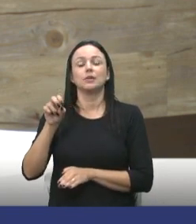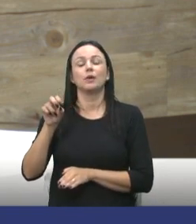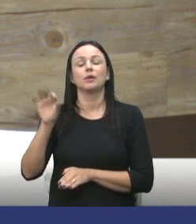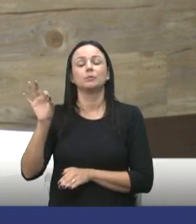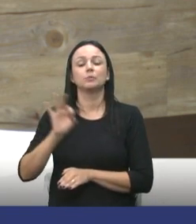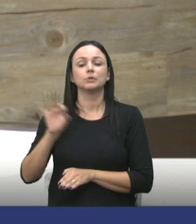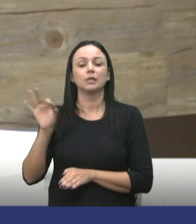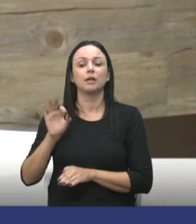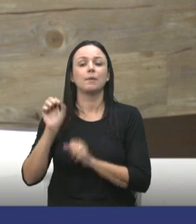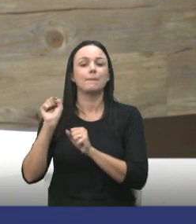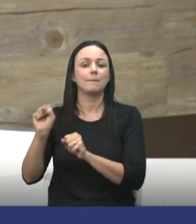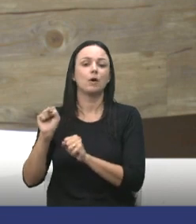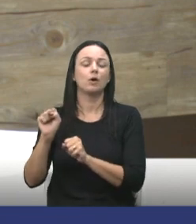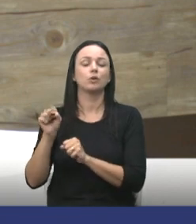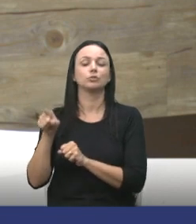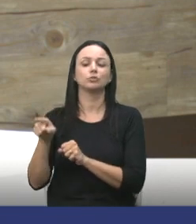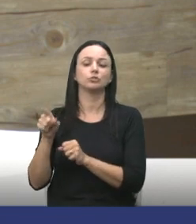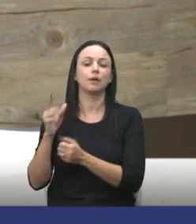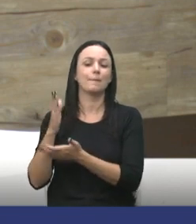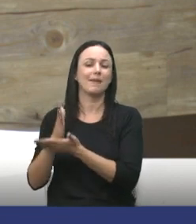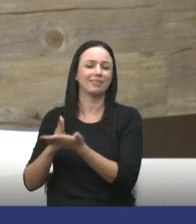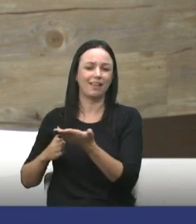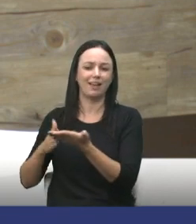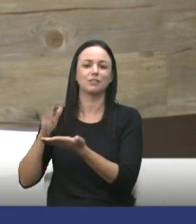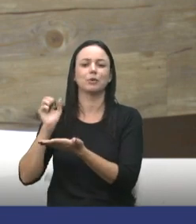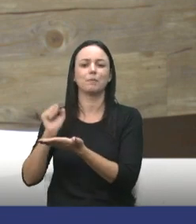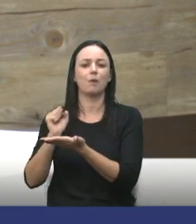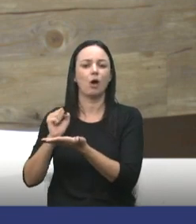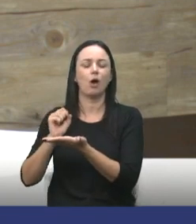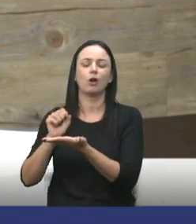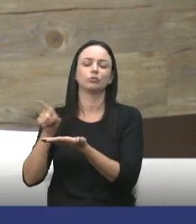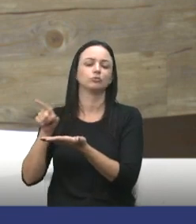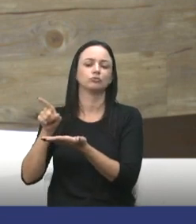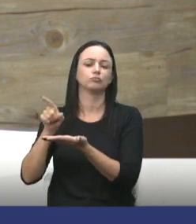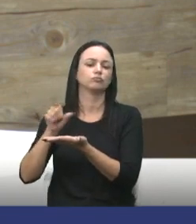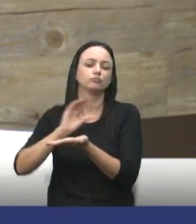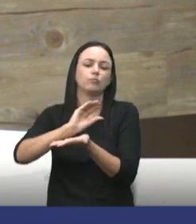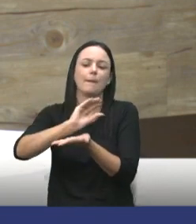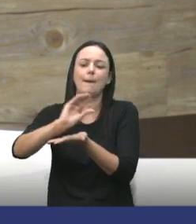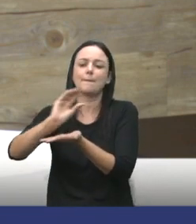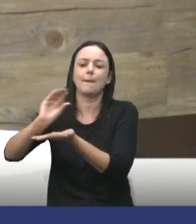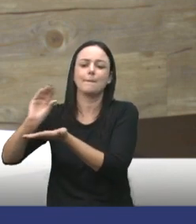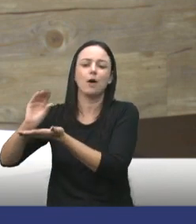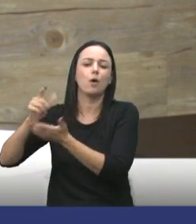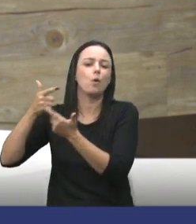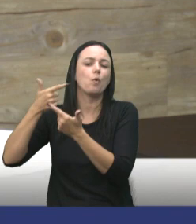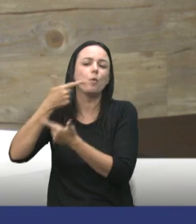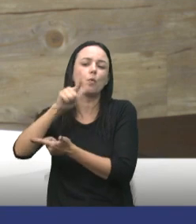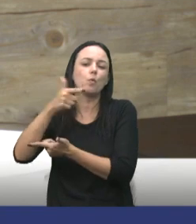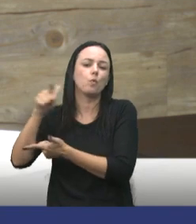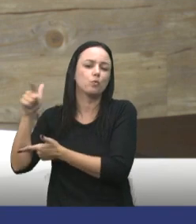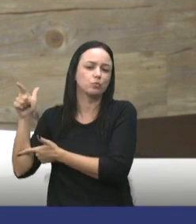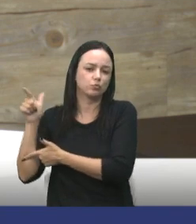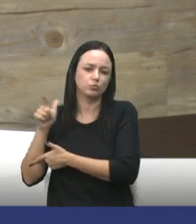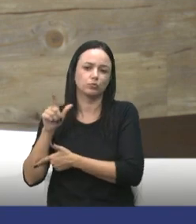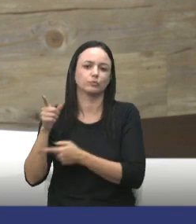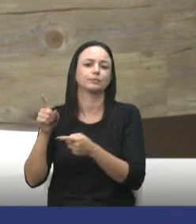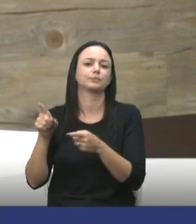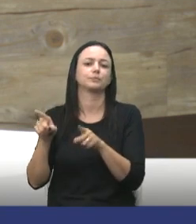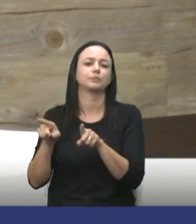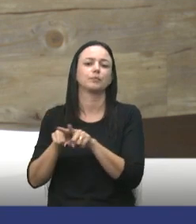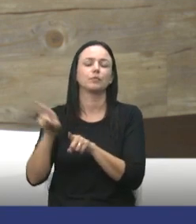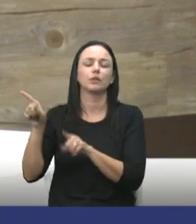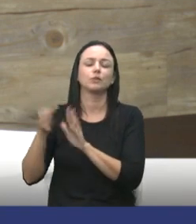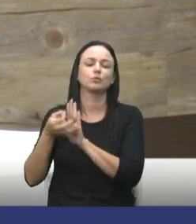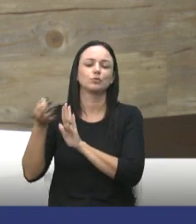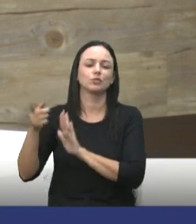outros 50%, a outra metade, ele pode ser direcionado para outras ações específicas, né? Como no caso foi